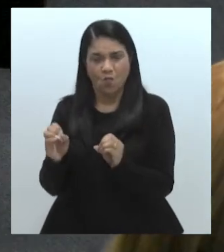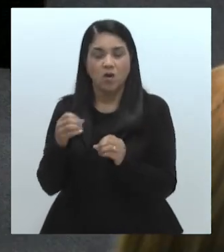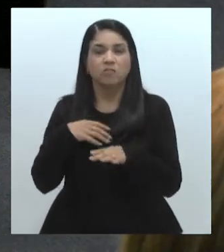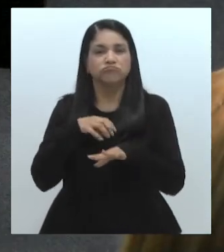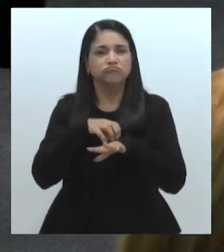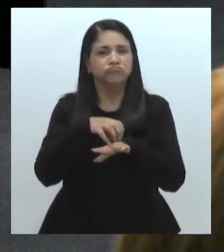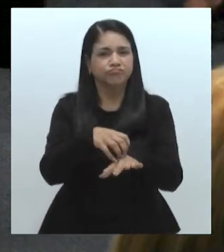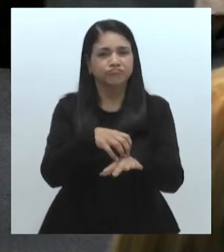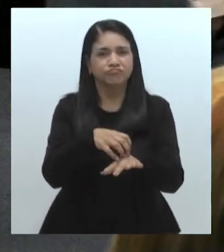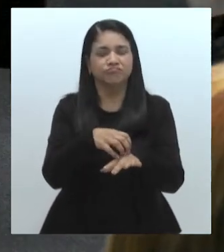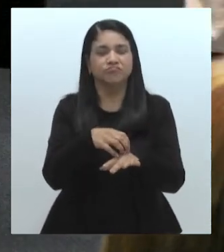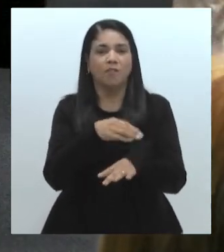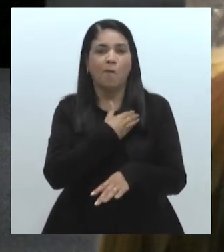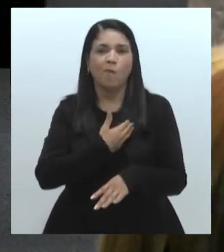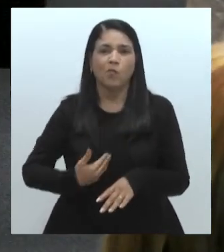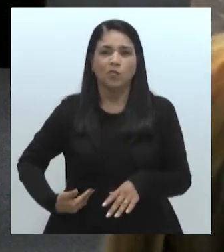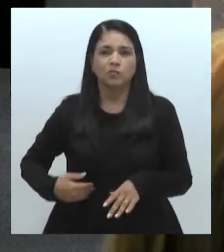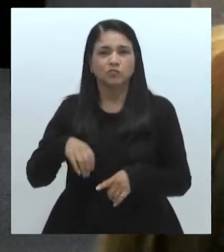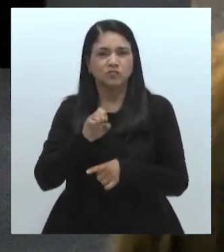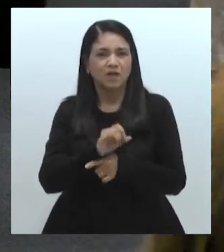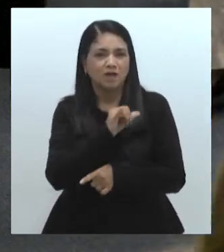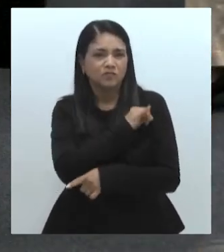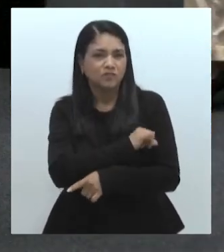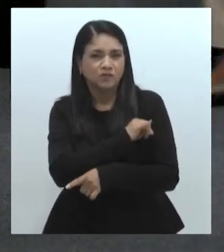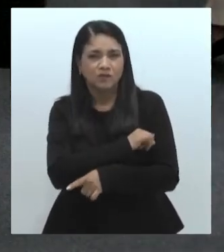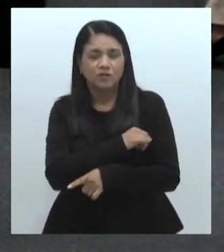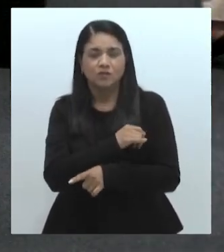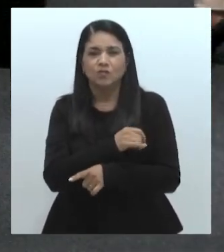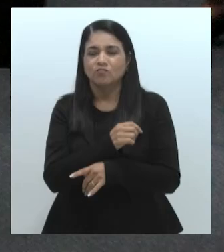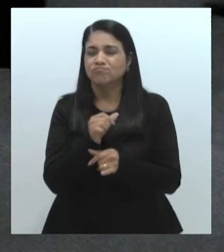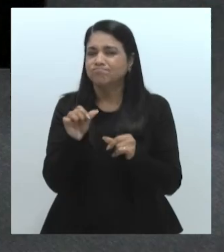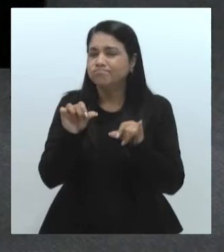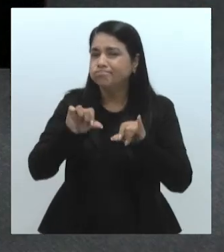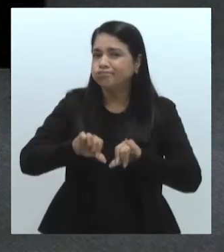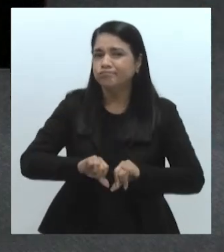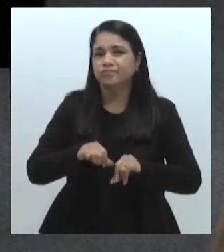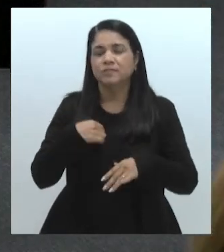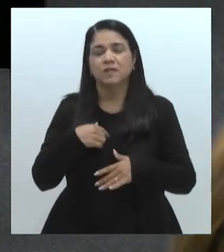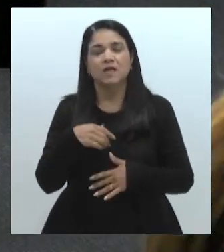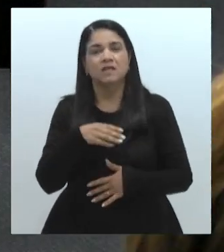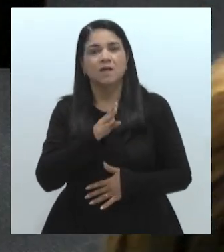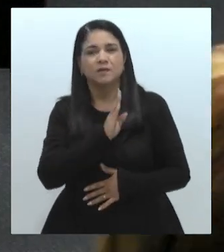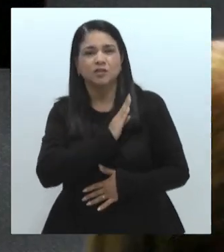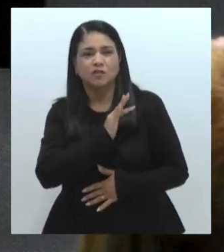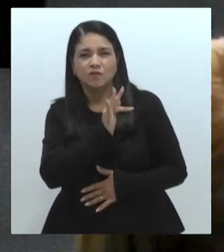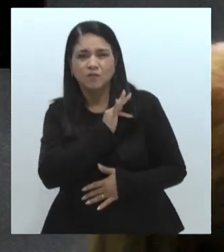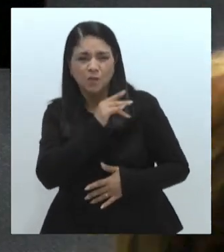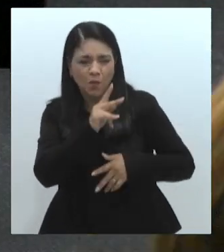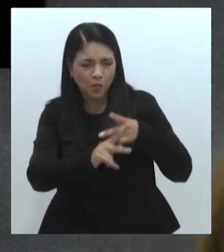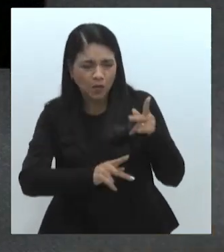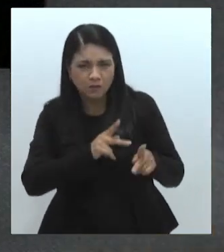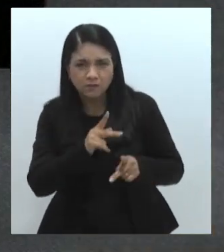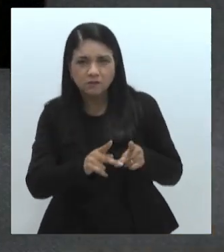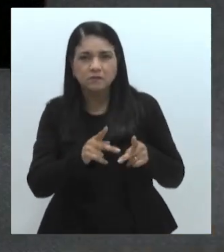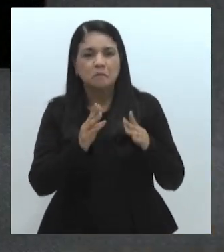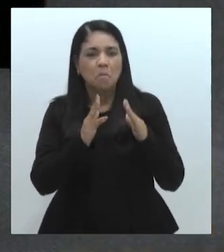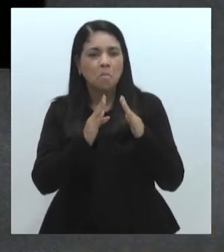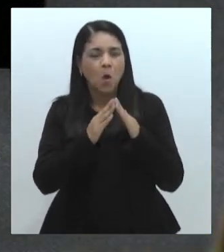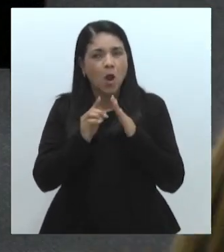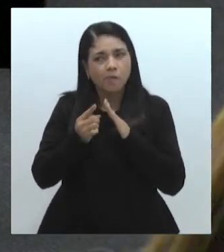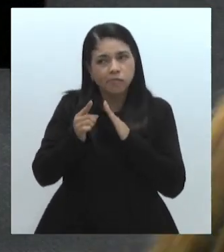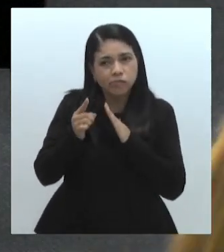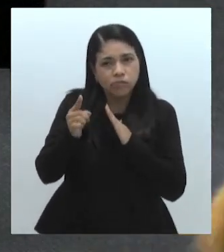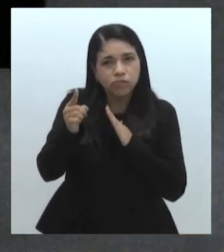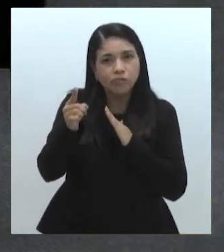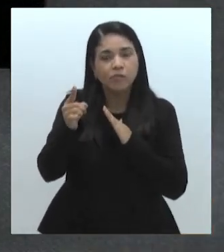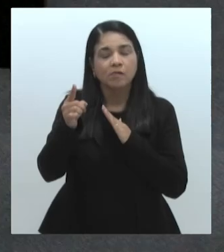de Janeiro é um caos e que tantas pessoas na Baixada Fluminense, enfim, que moram mais afastadas do